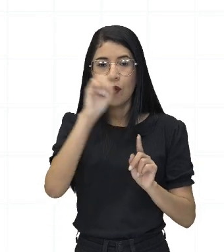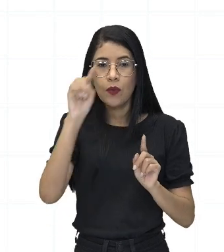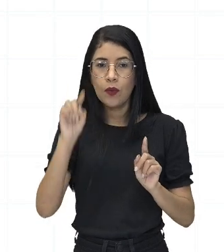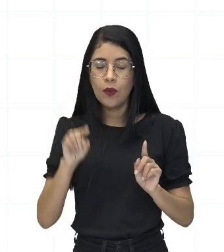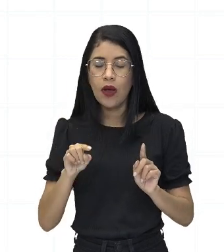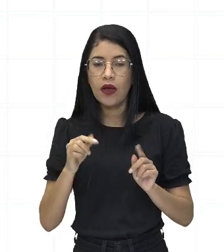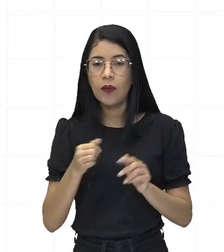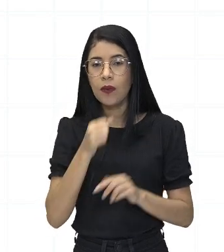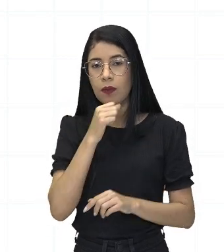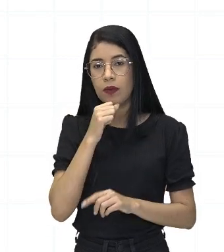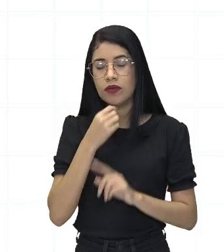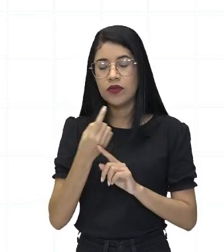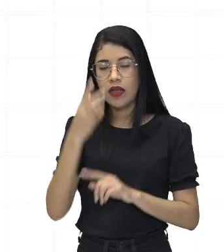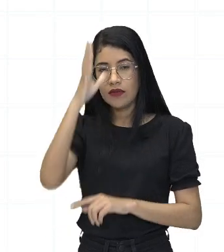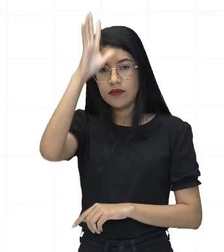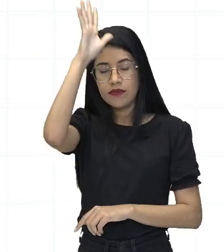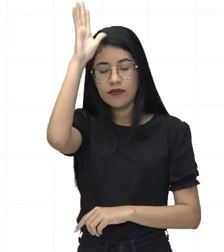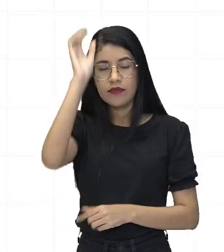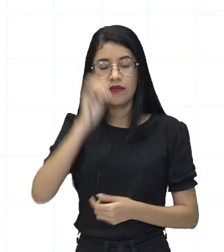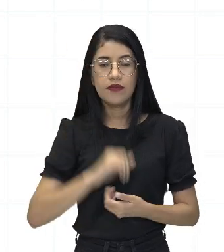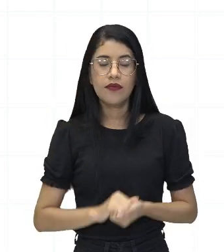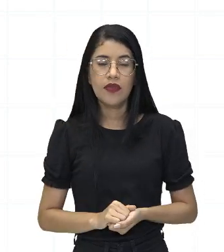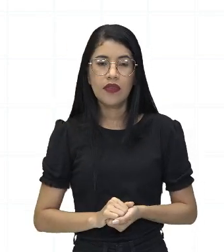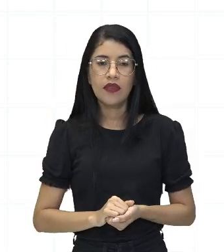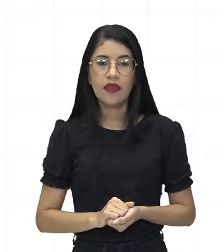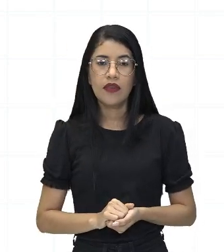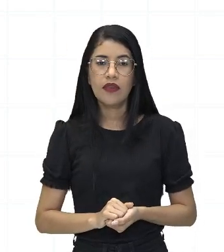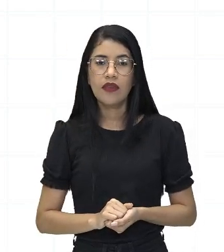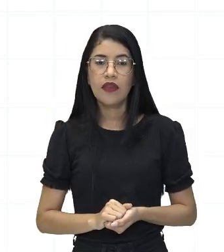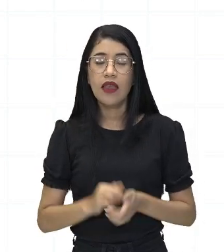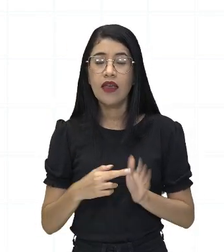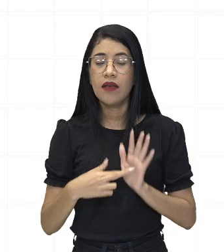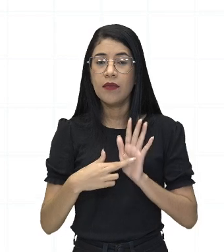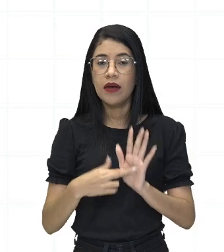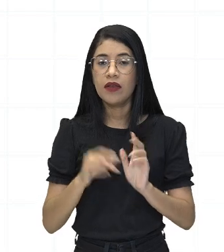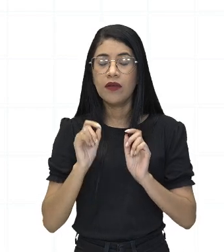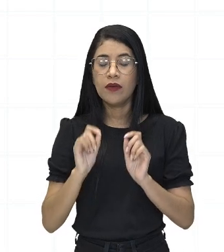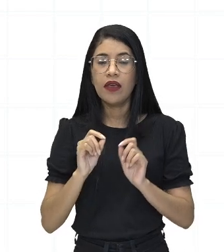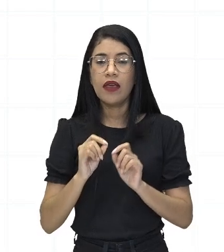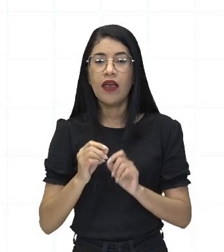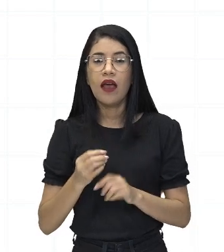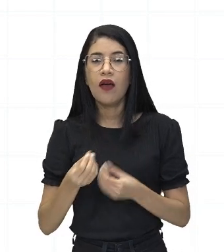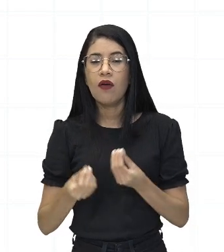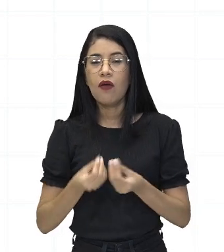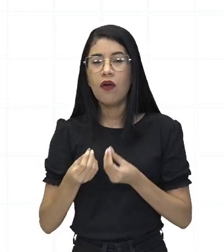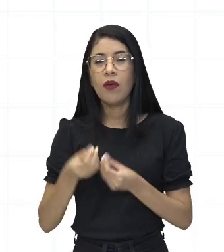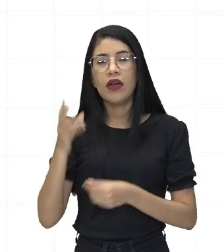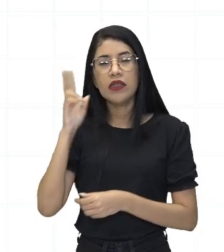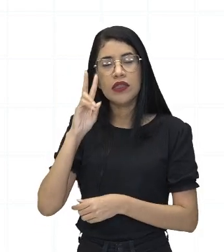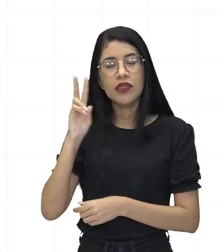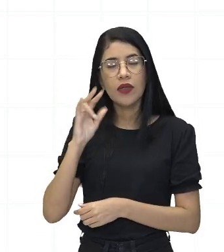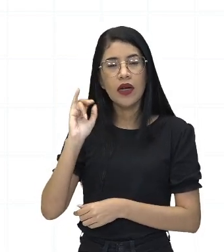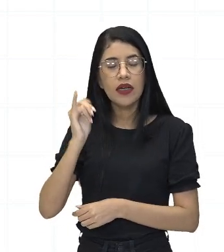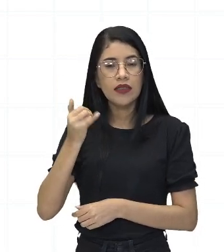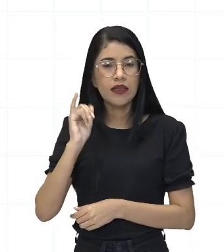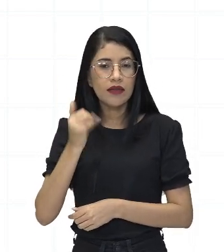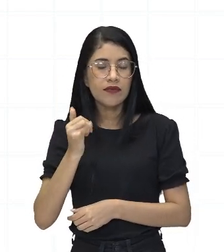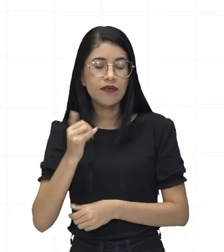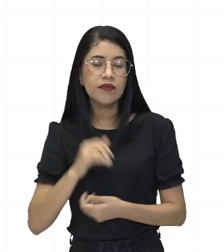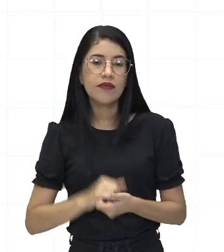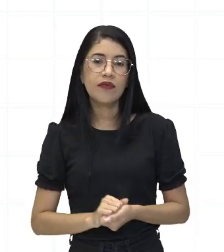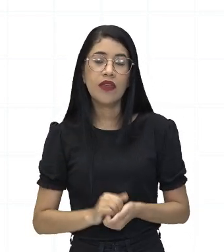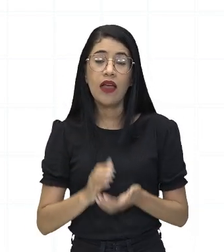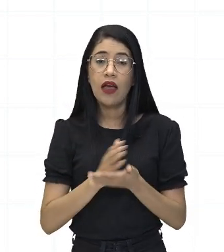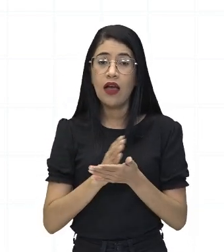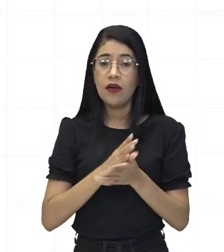que representavam, como eu falei para vocês, a realidade, as narrativas. Alguns estudiosos dizem até